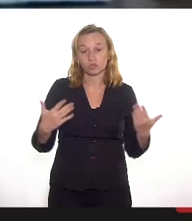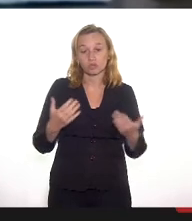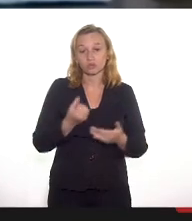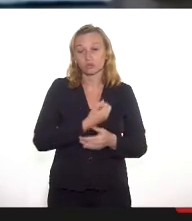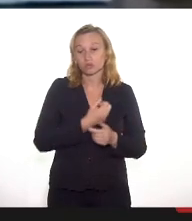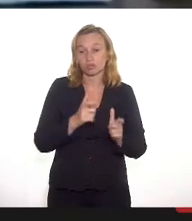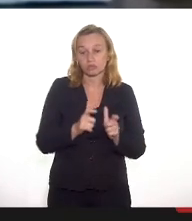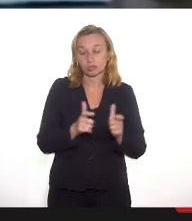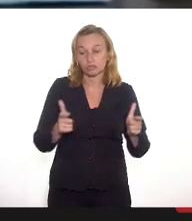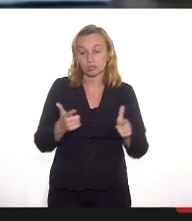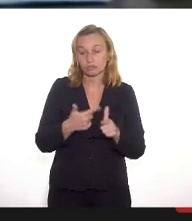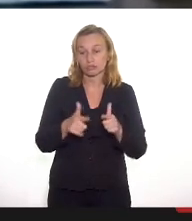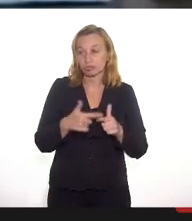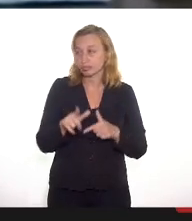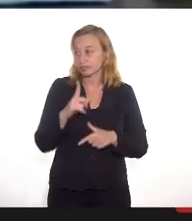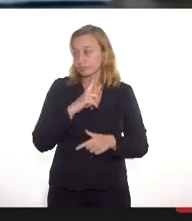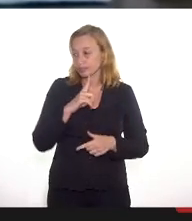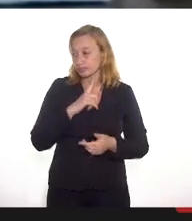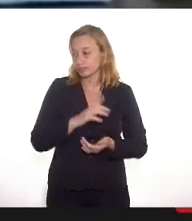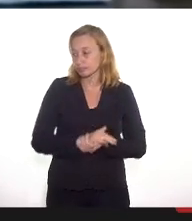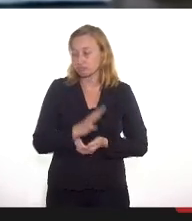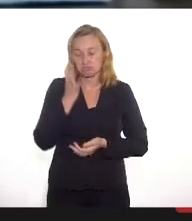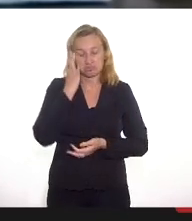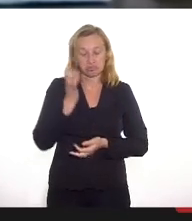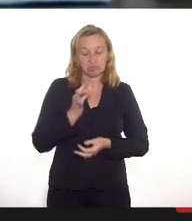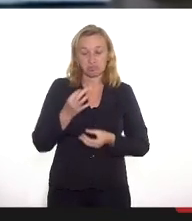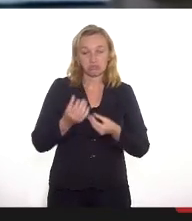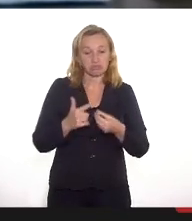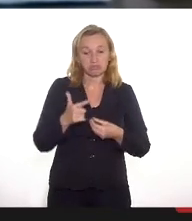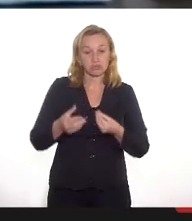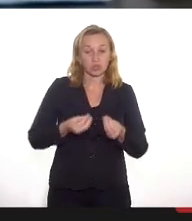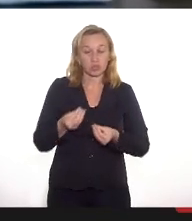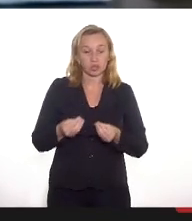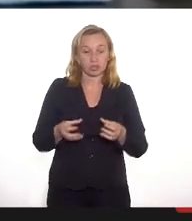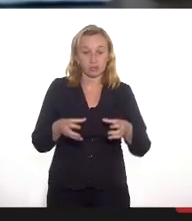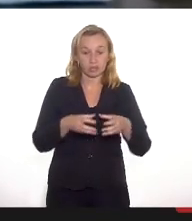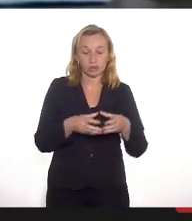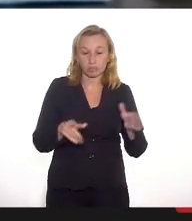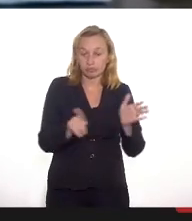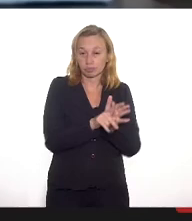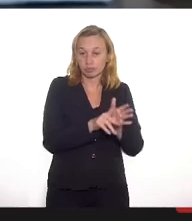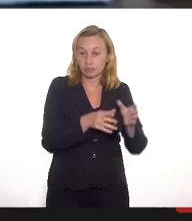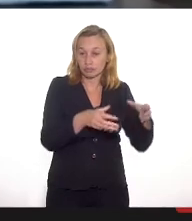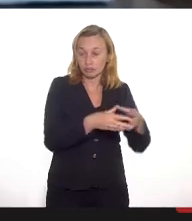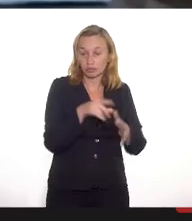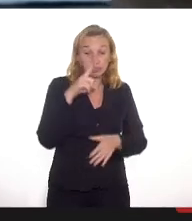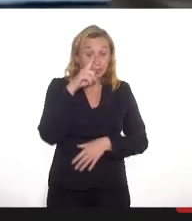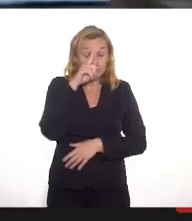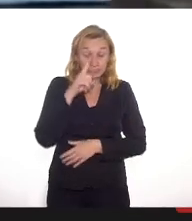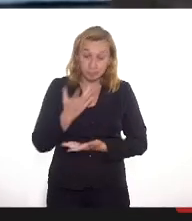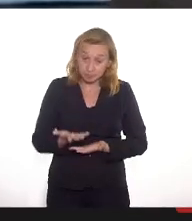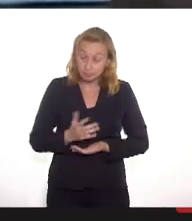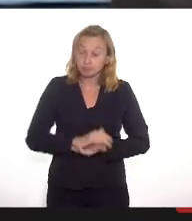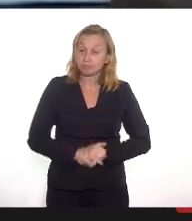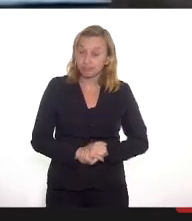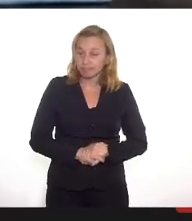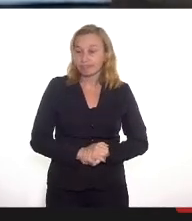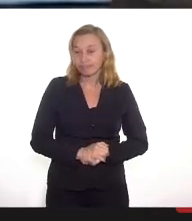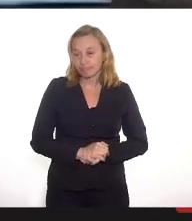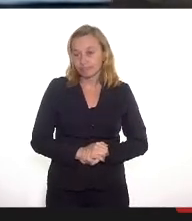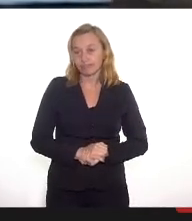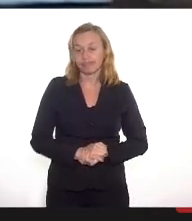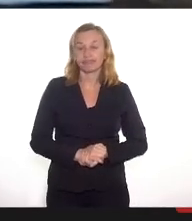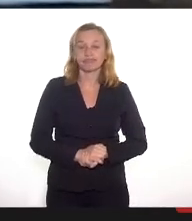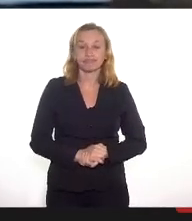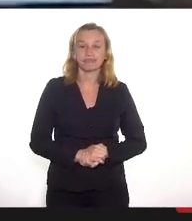pessoas mas isso não tem como saber se a gente vai muitas pessoas que pertence àquele grupo de isso isso causaria um